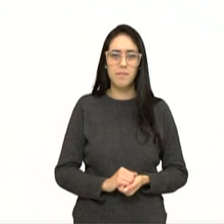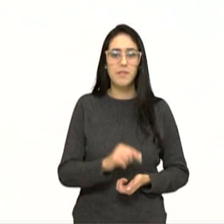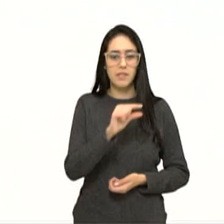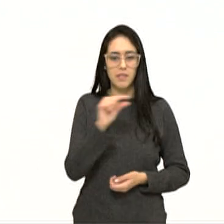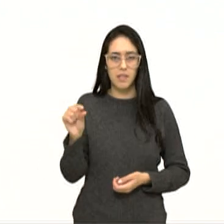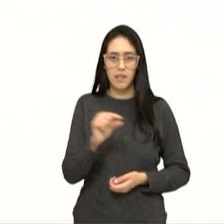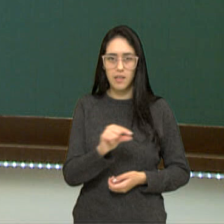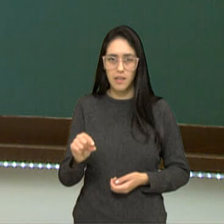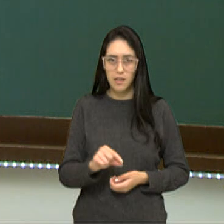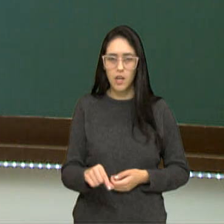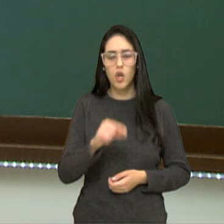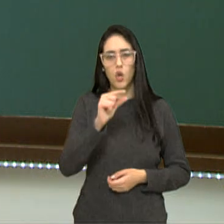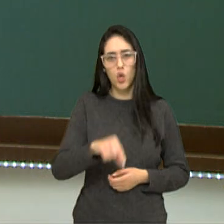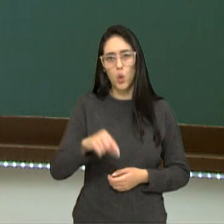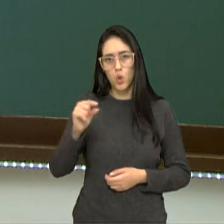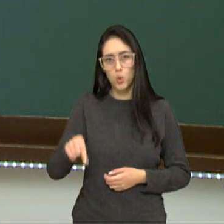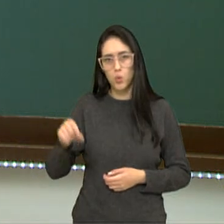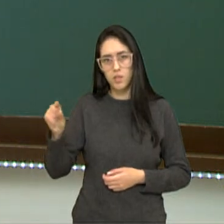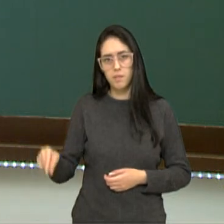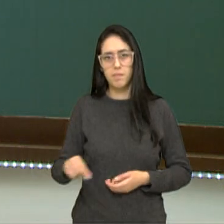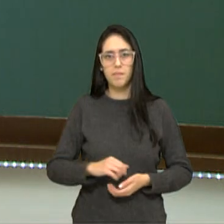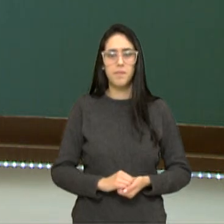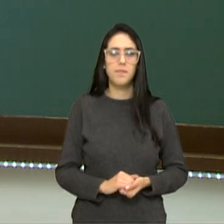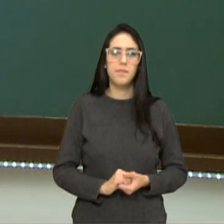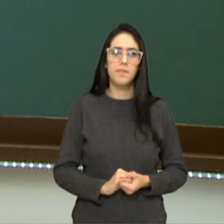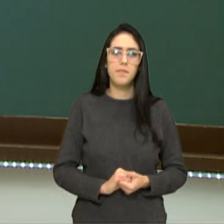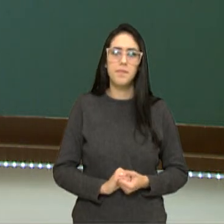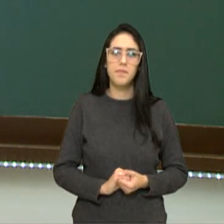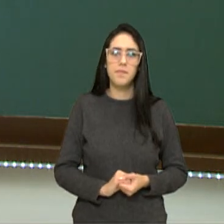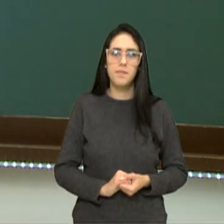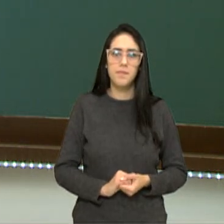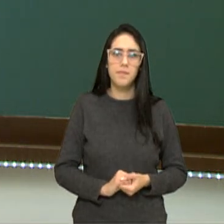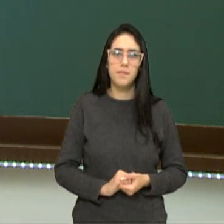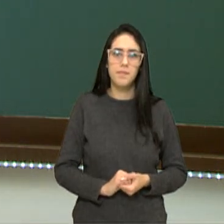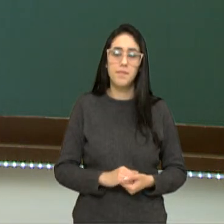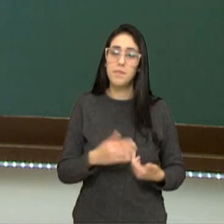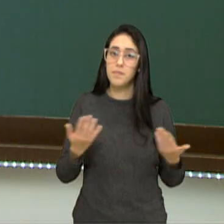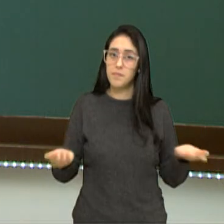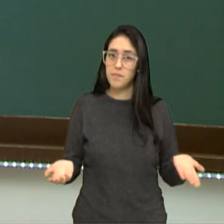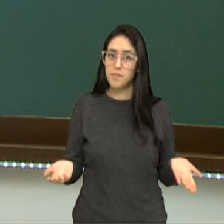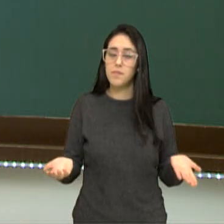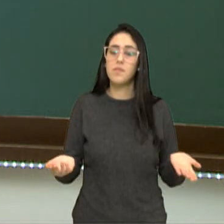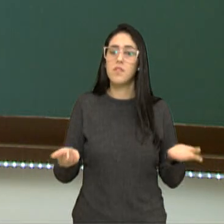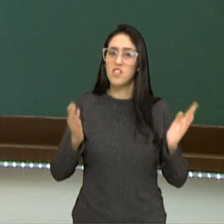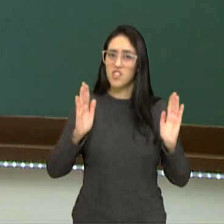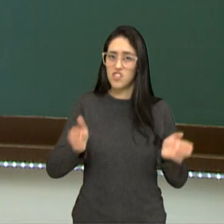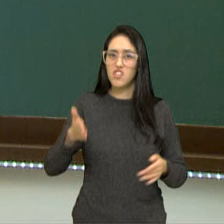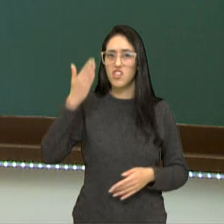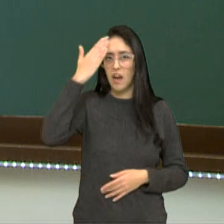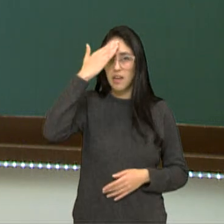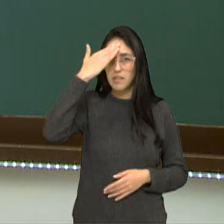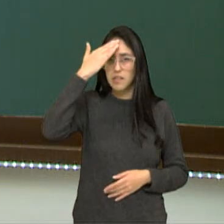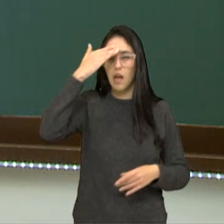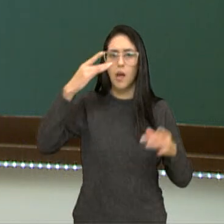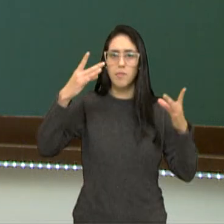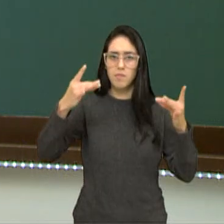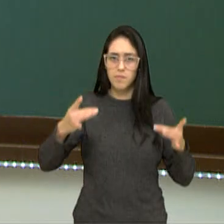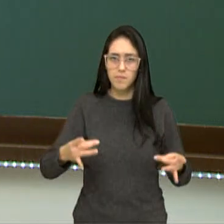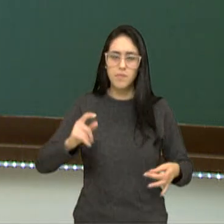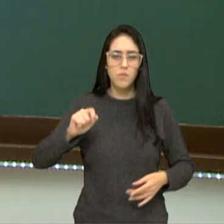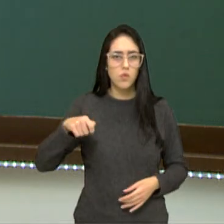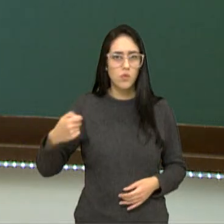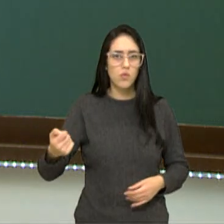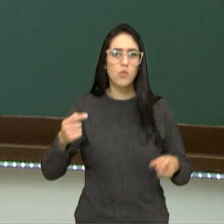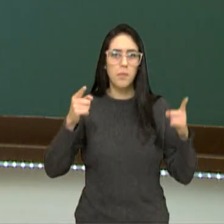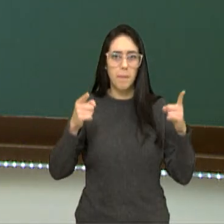linhas e colunas. Então, diante já do que a gente já sabe sobre definição de matrizes,